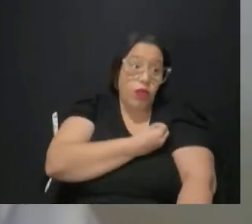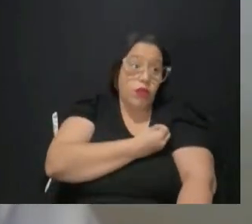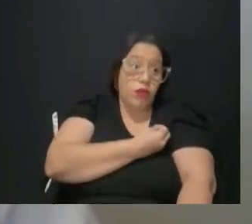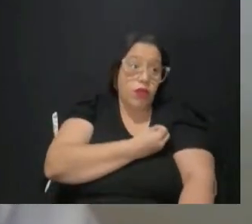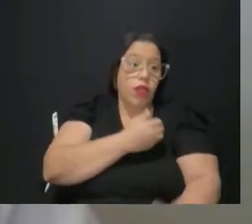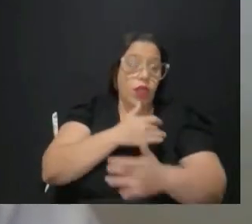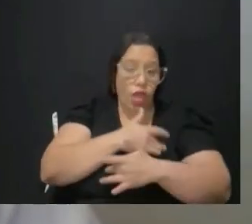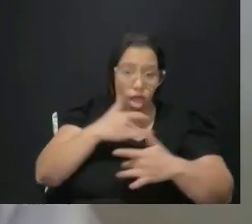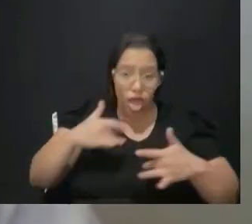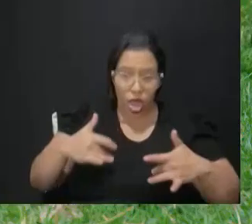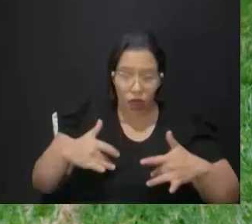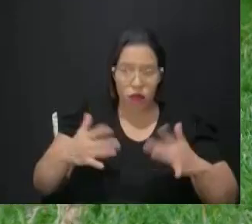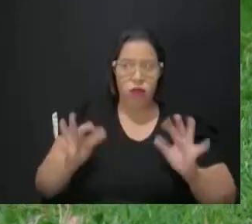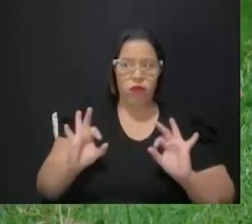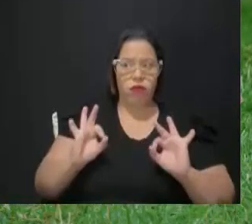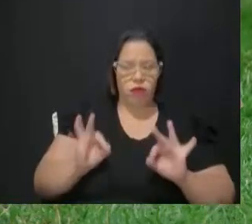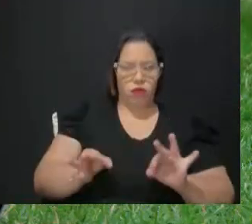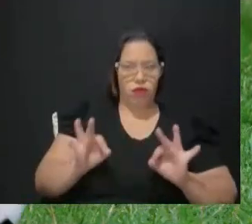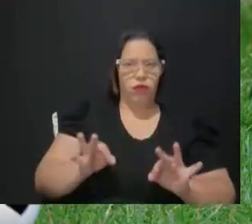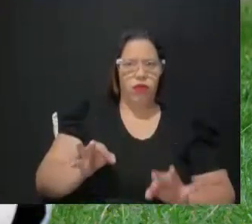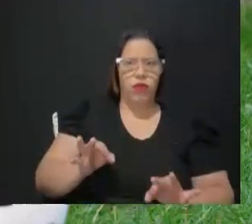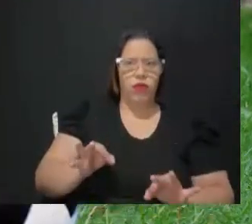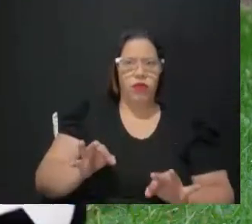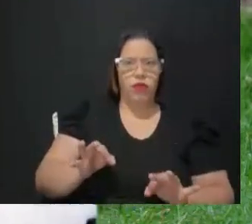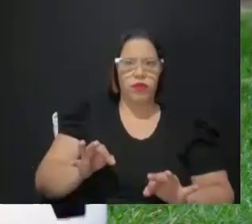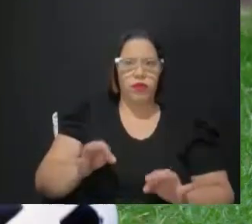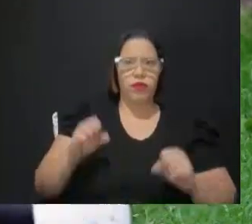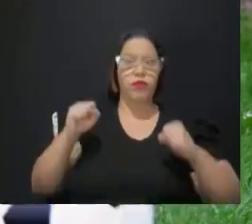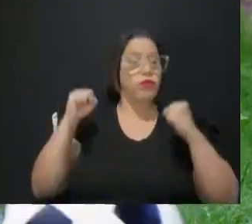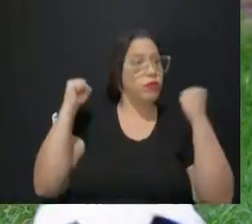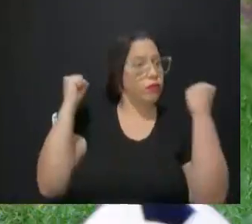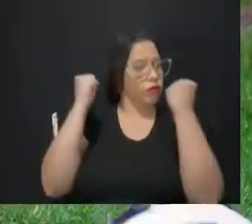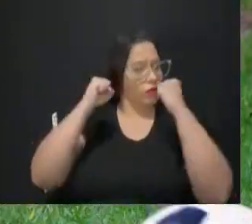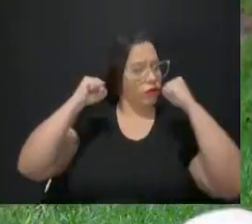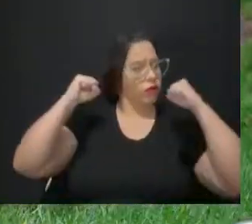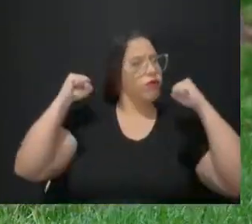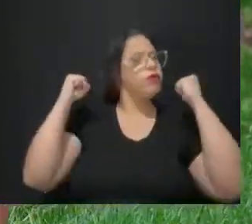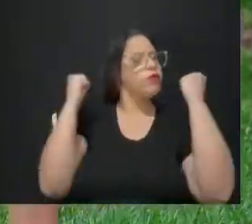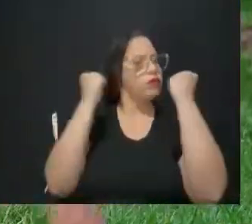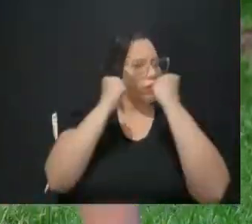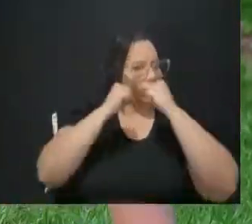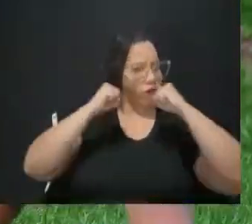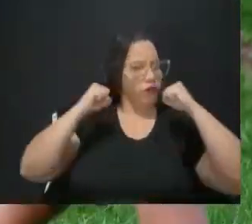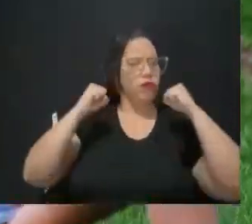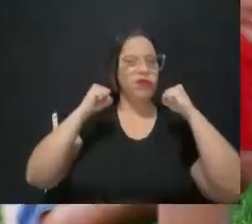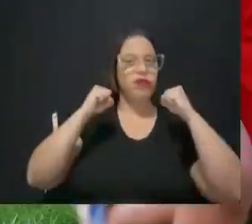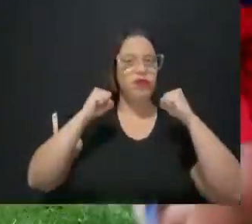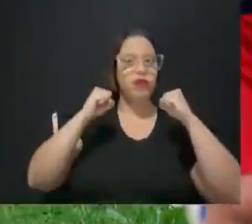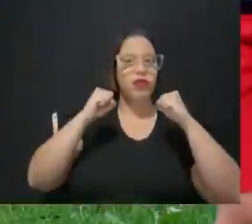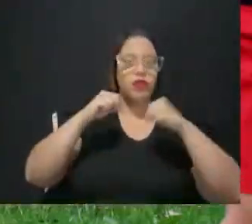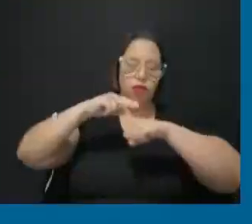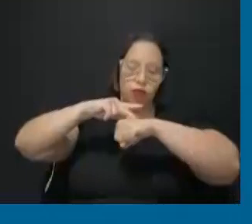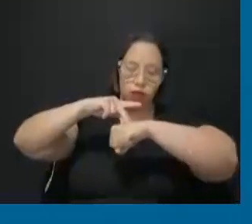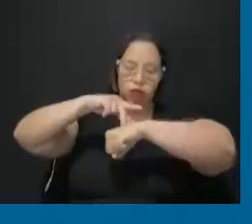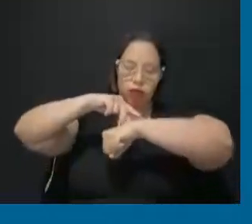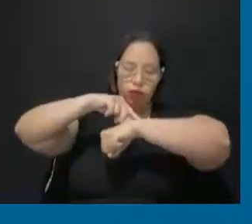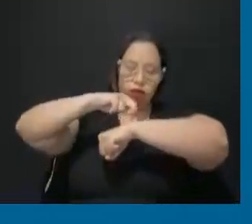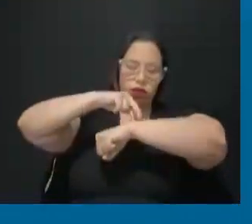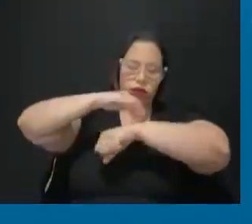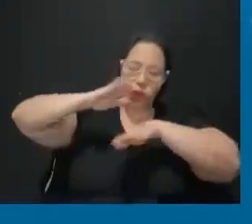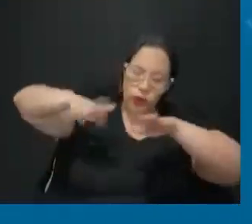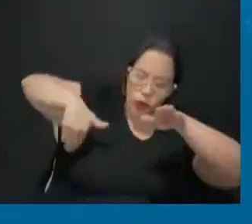vida regrada, hábitos saudáveis, né? Praticar atividade física, pode ser caminhada, pode